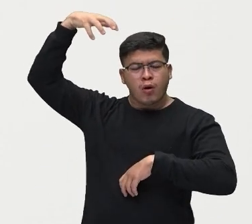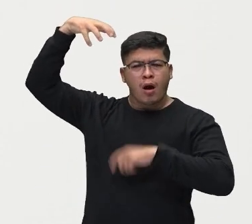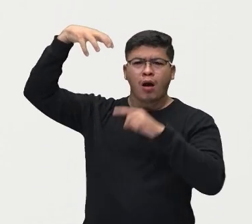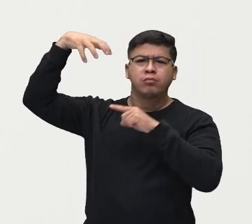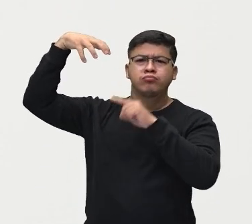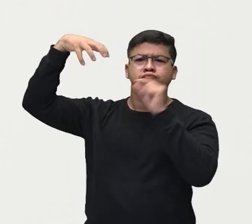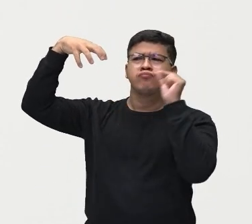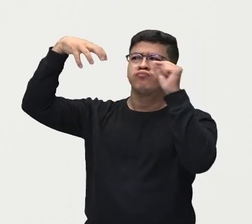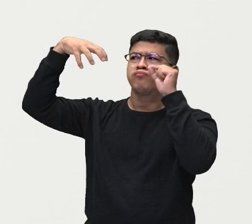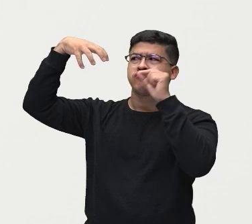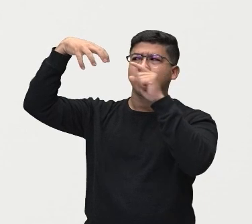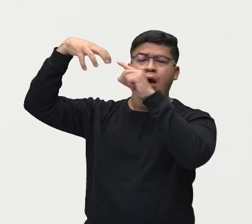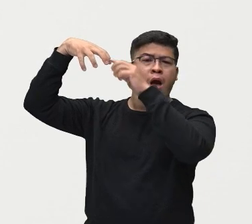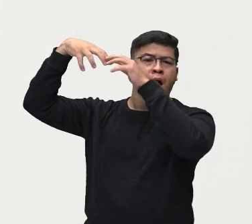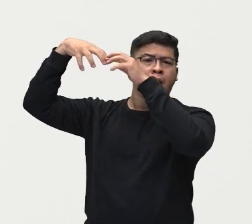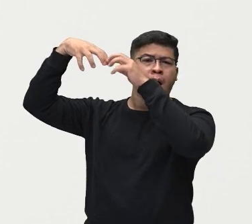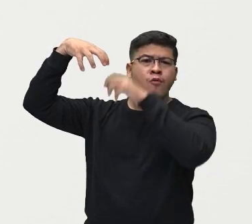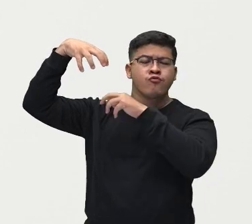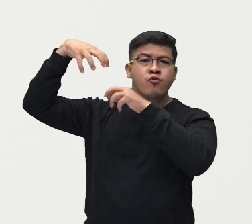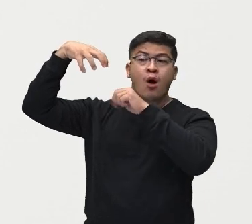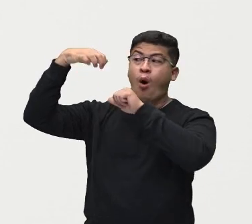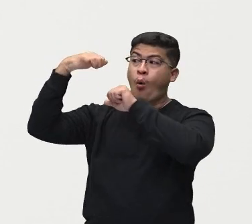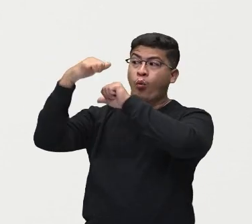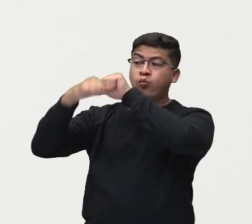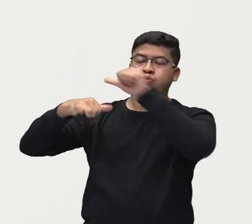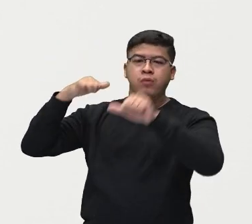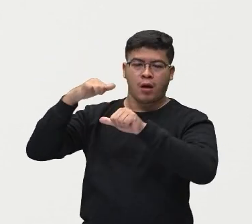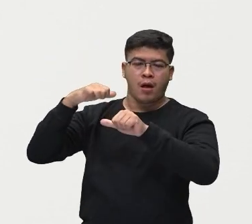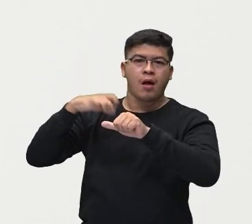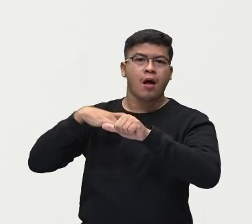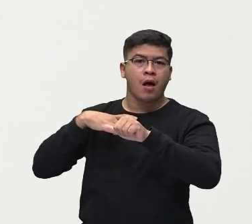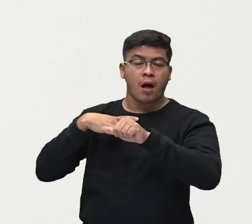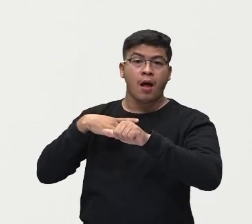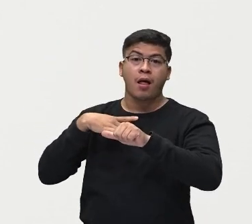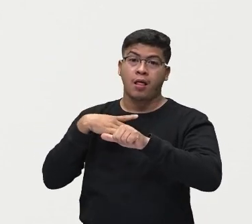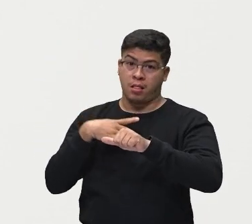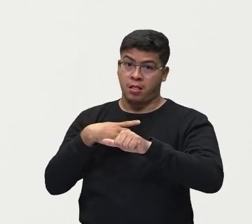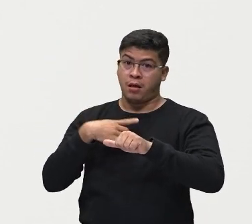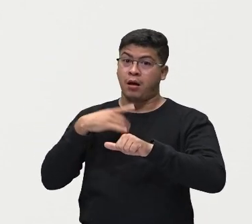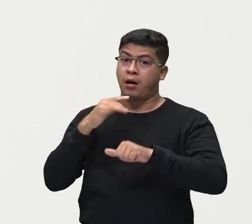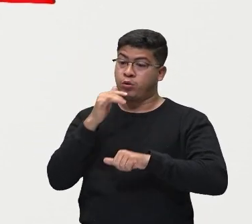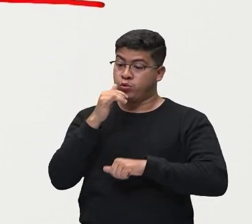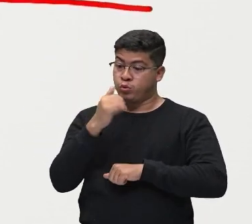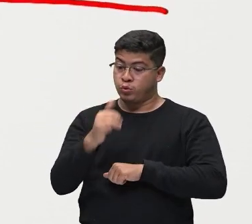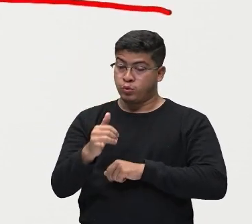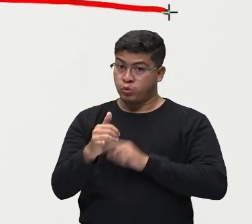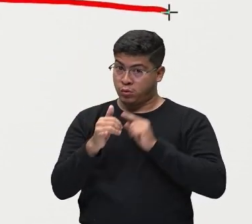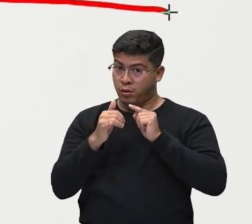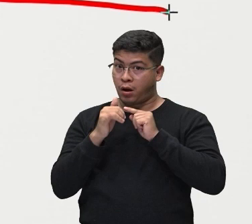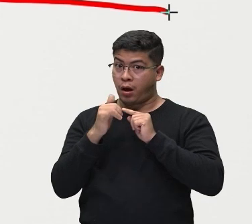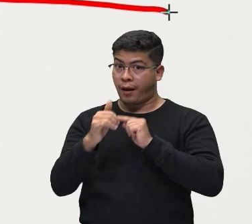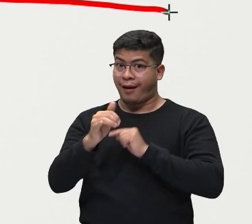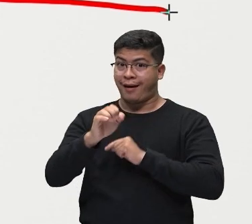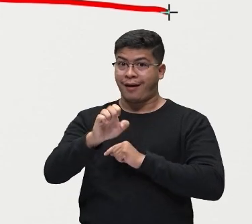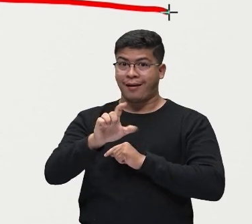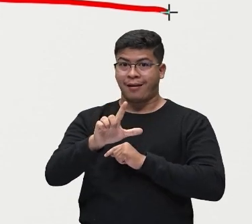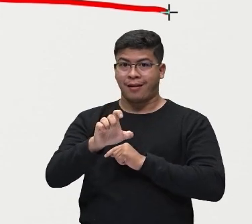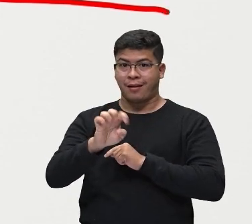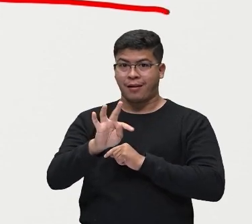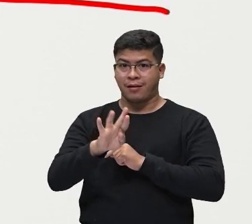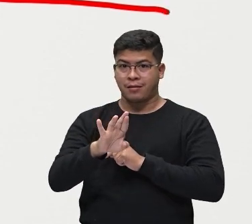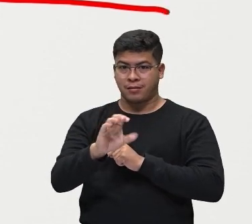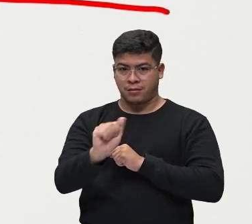a água. Portanto, ele transforma a energia elétrica em